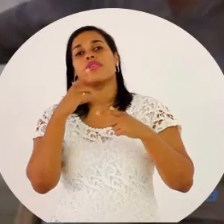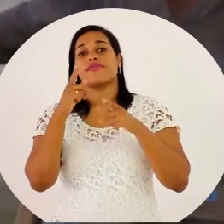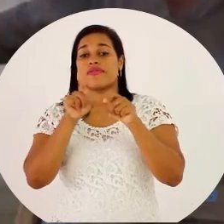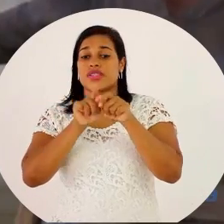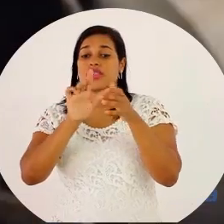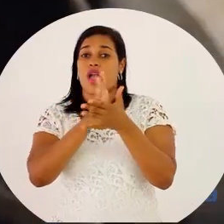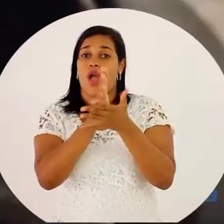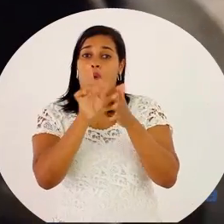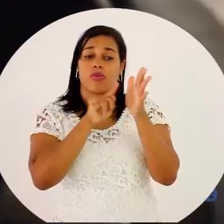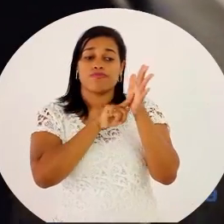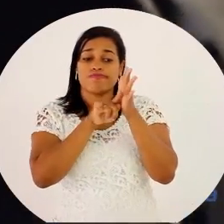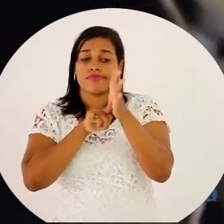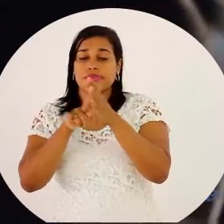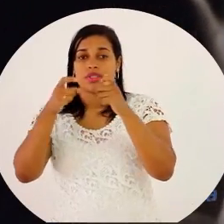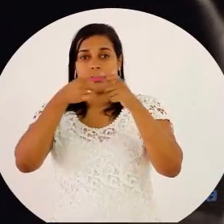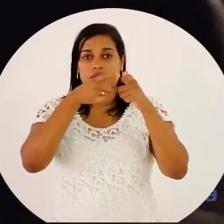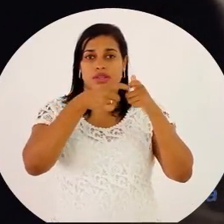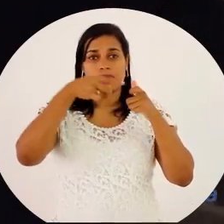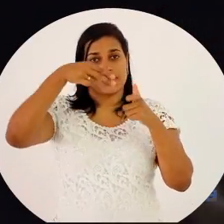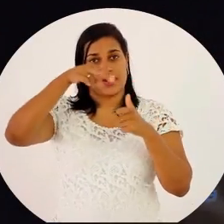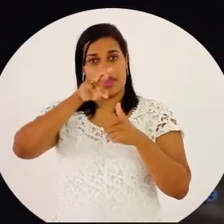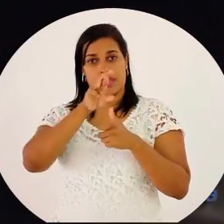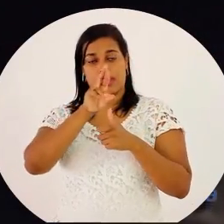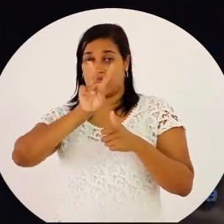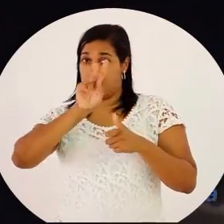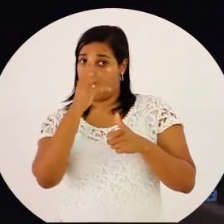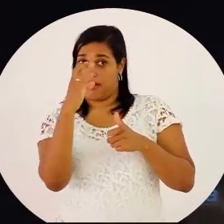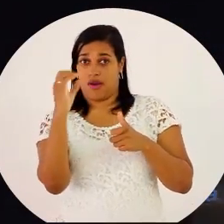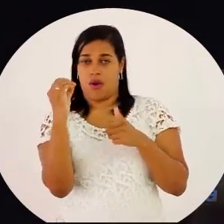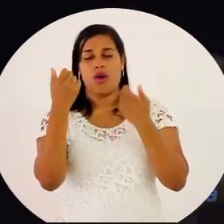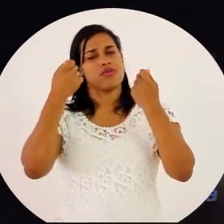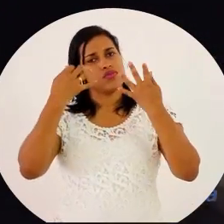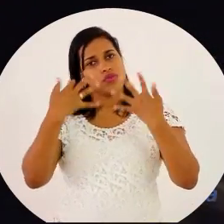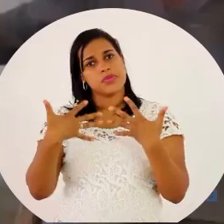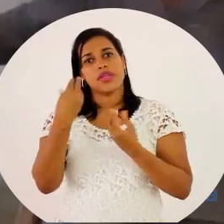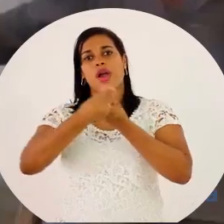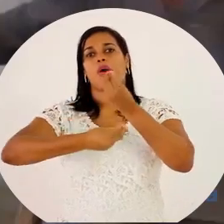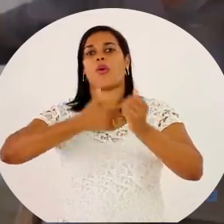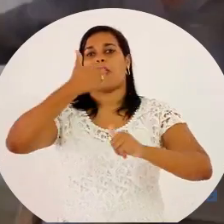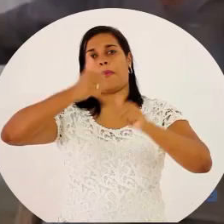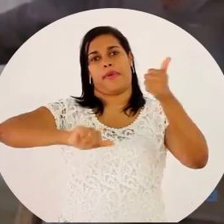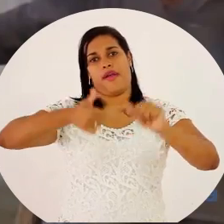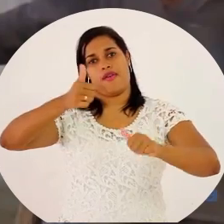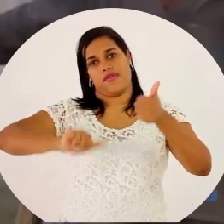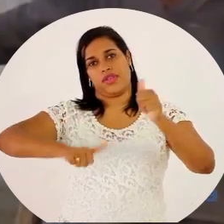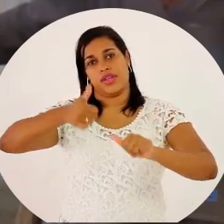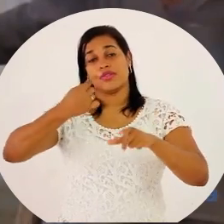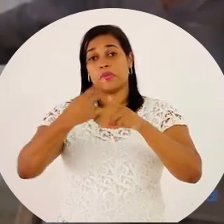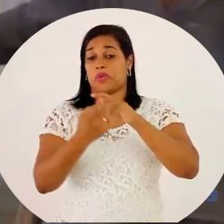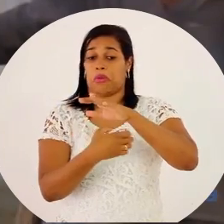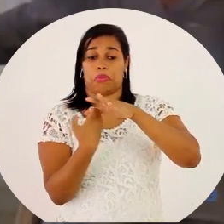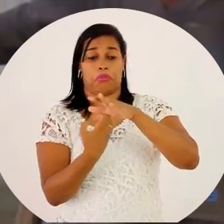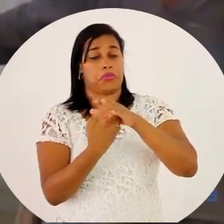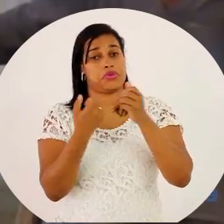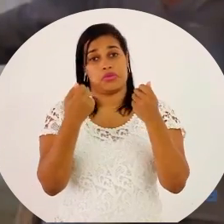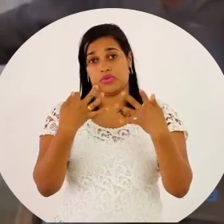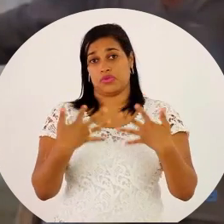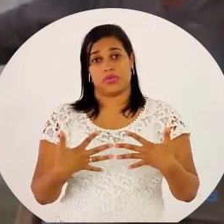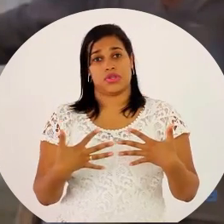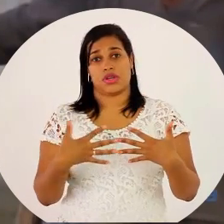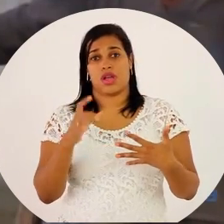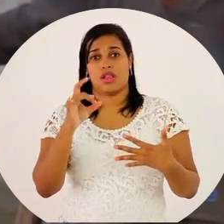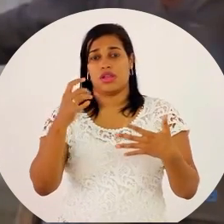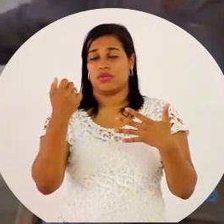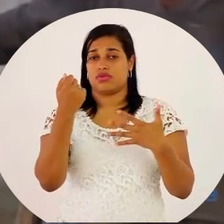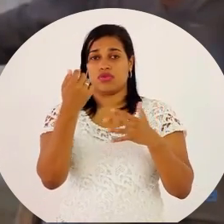operando a betoneira. Então a NHO ela vai explicar como eu faço essa avaliação. Porque a NR15 não explica, ela dá parâmetros, mas